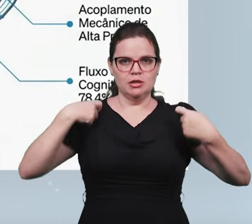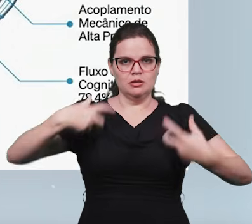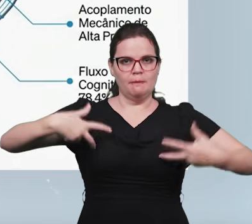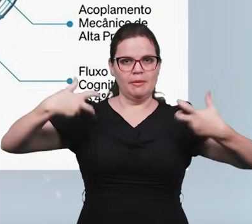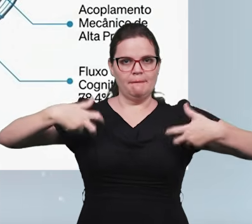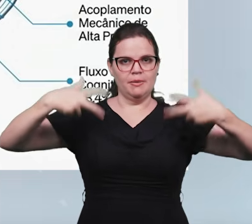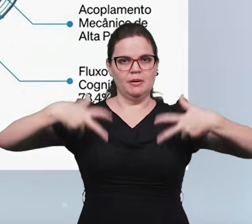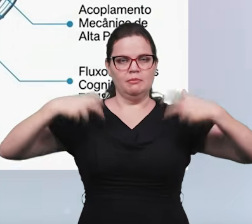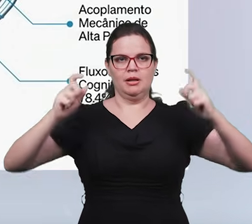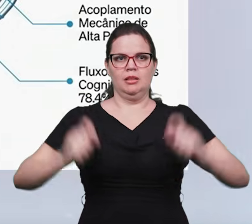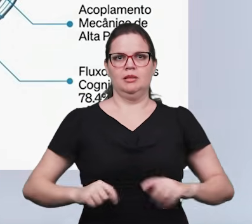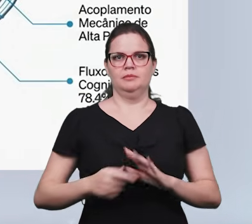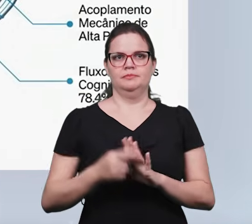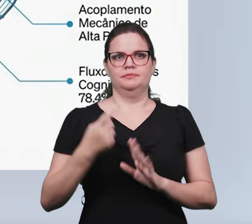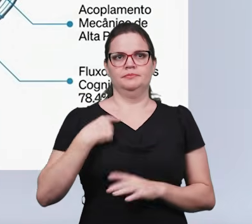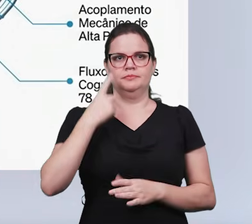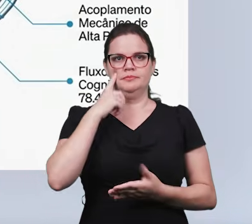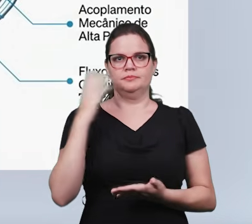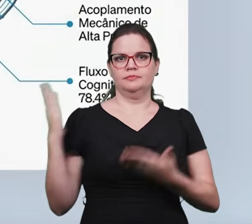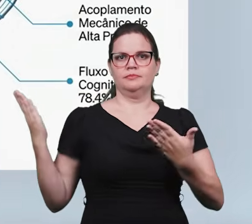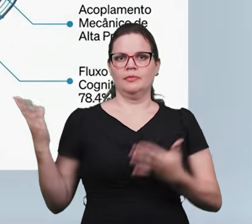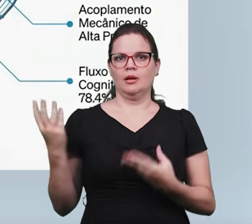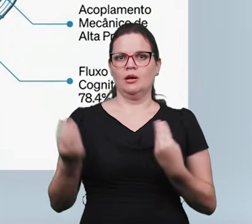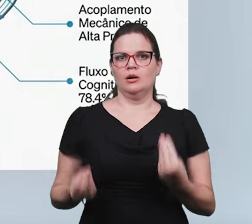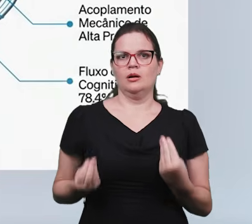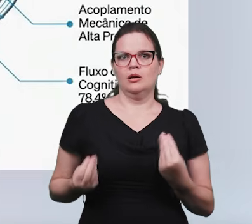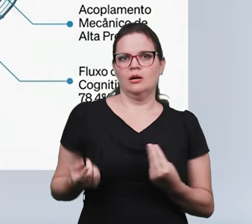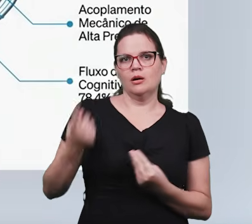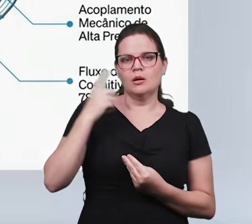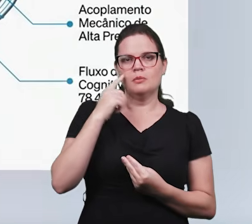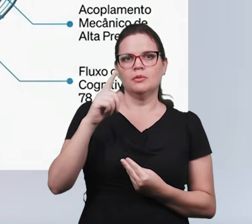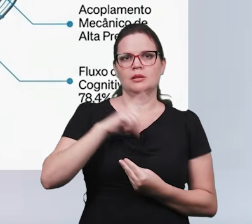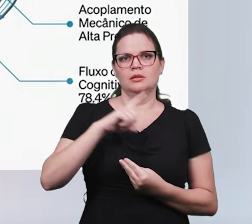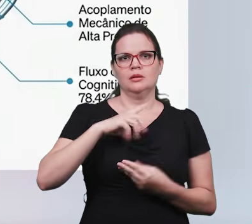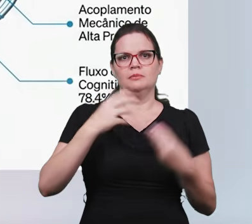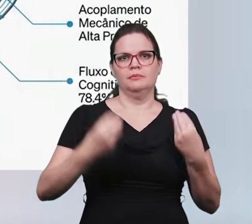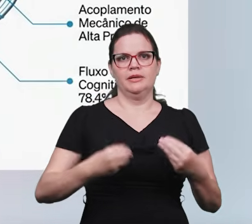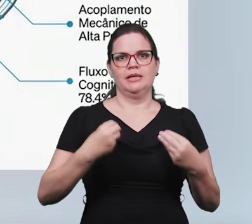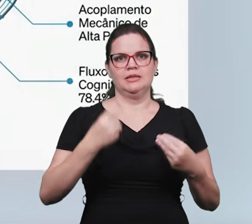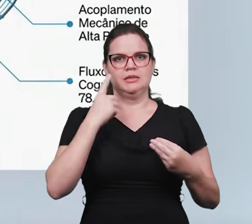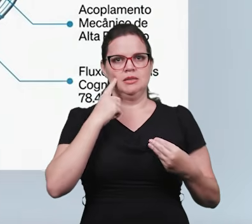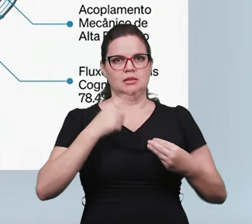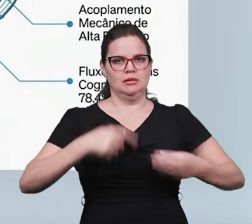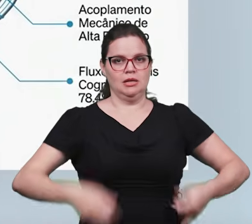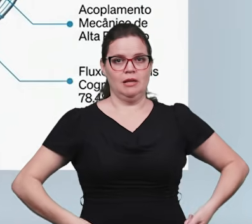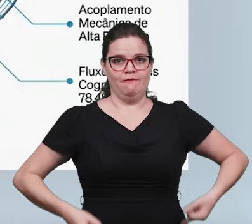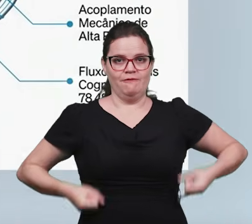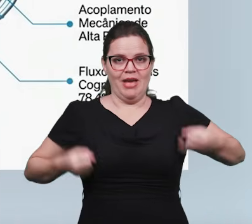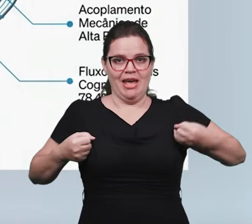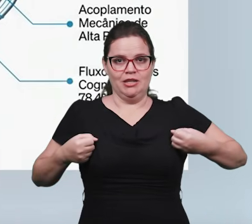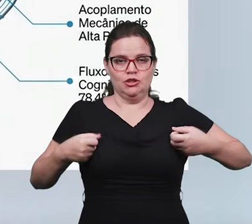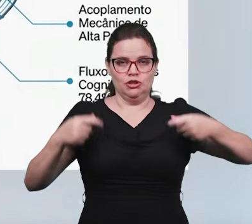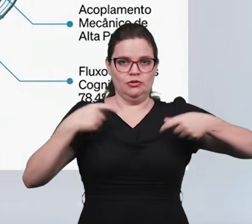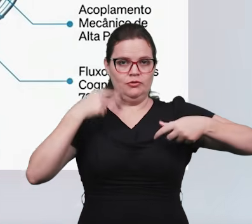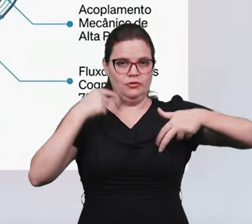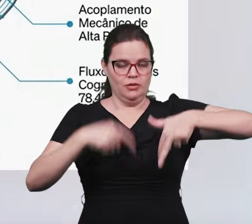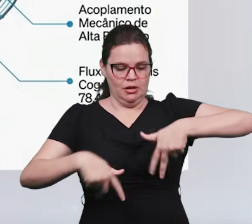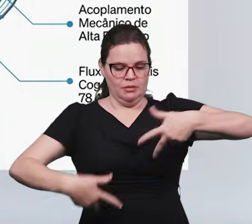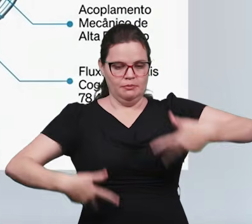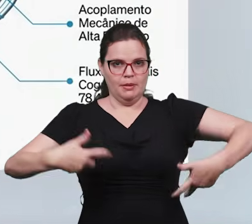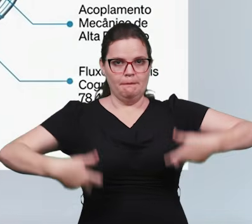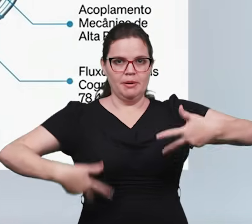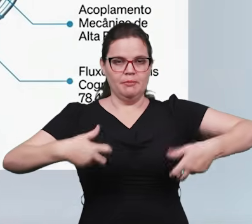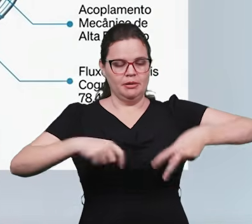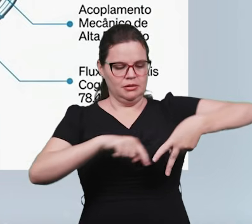é exatamente uma amostra de como um exoesqueleto ele tem que captar ali, os sensores têm que captar